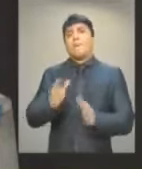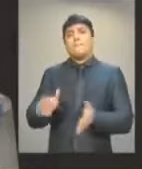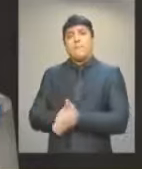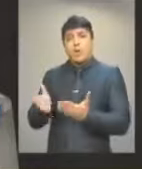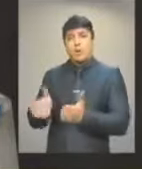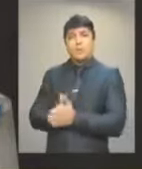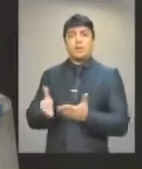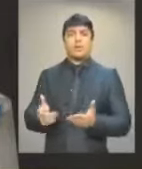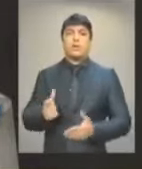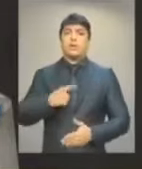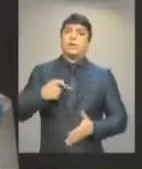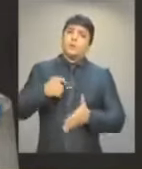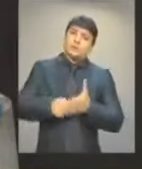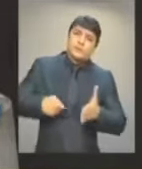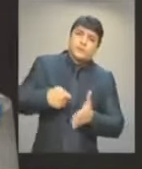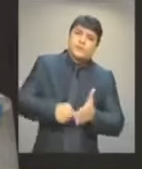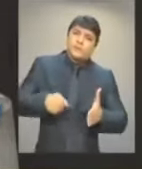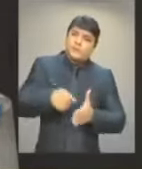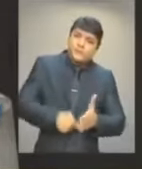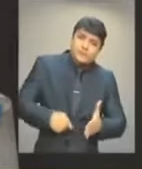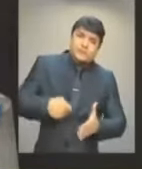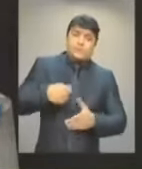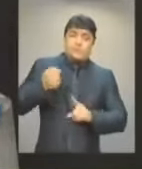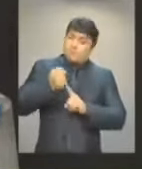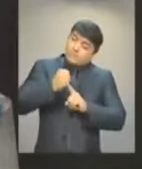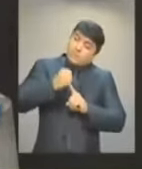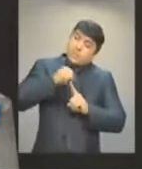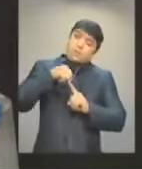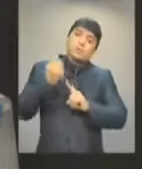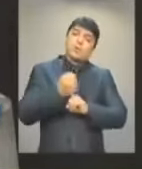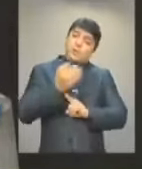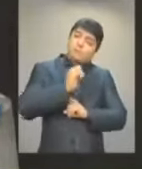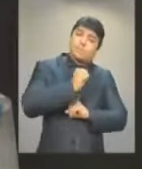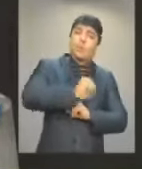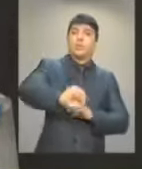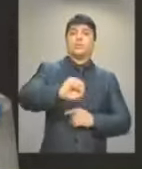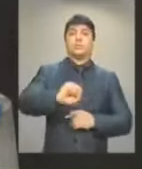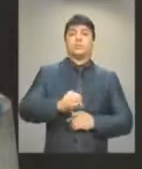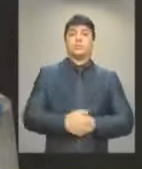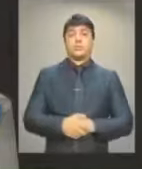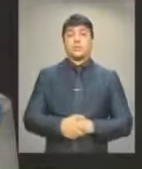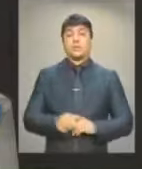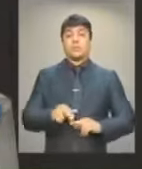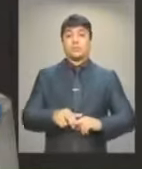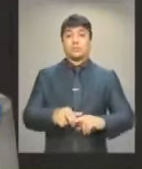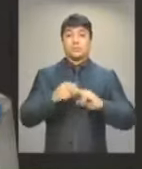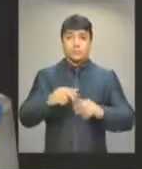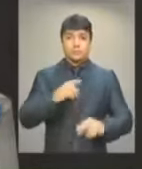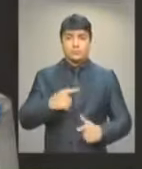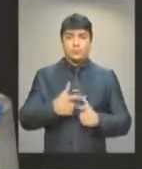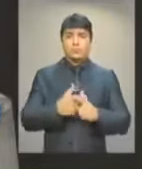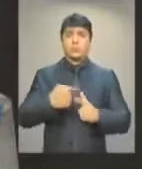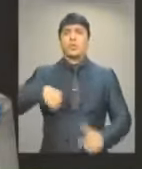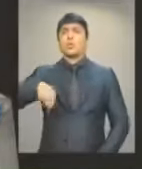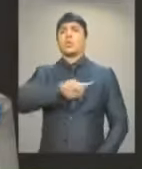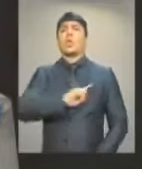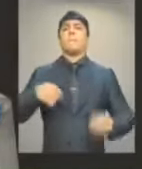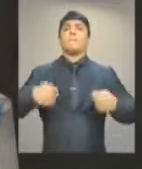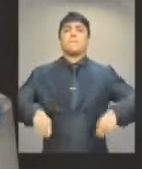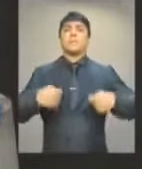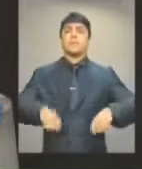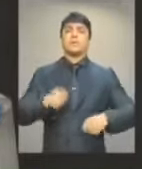pobreza, lutaram e continuam lutando por proteção social. Uma coisa que a crise revela é que nós precisamos